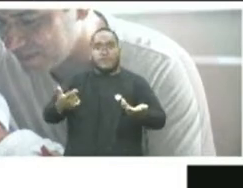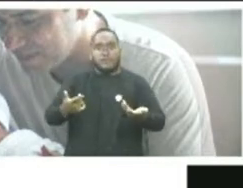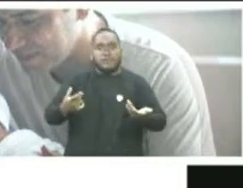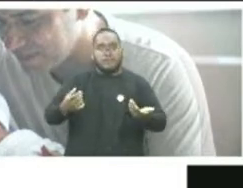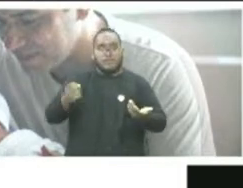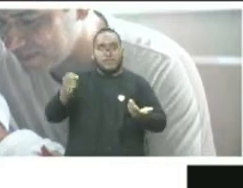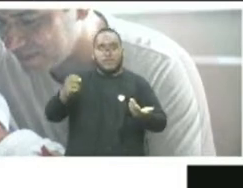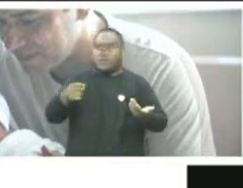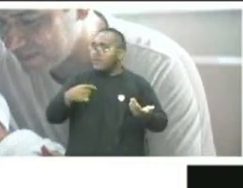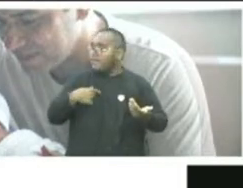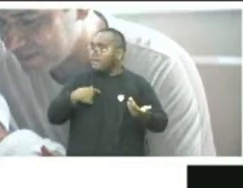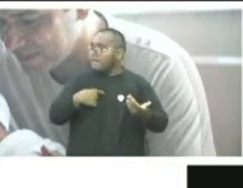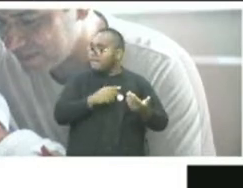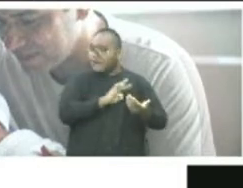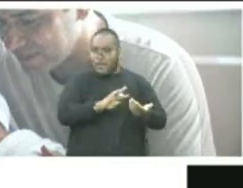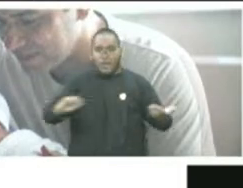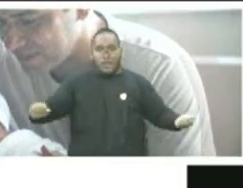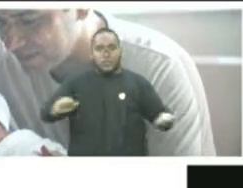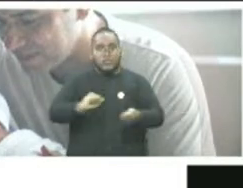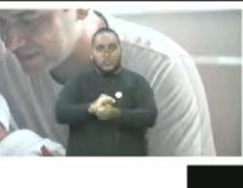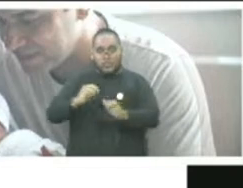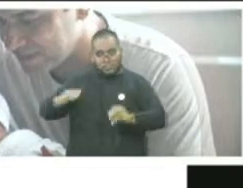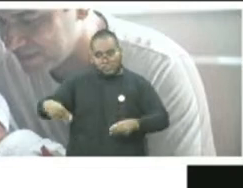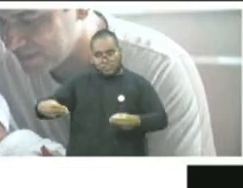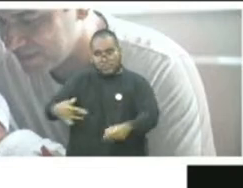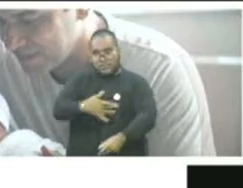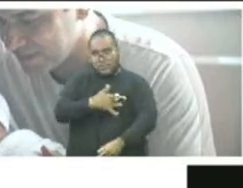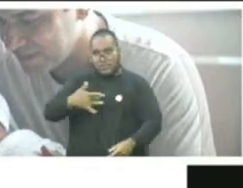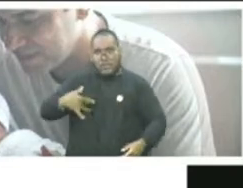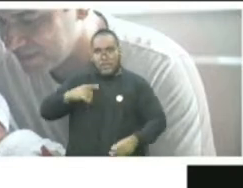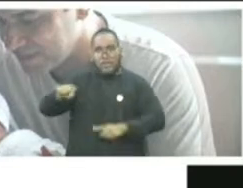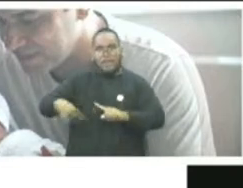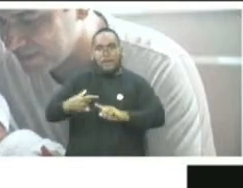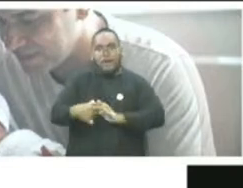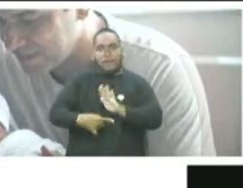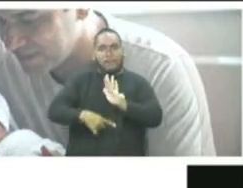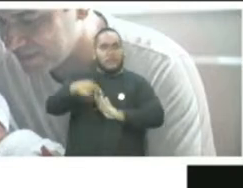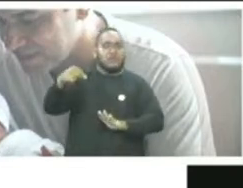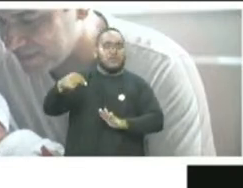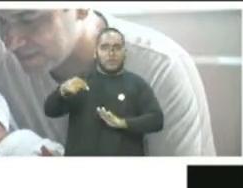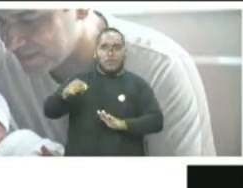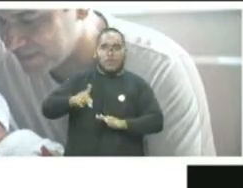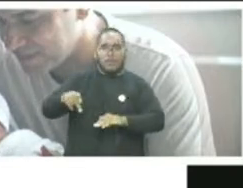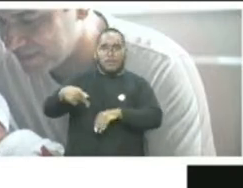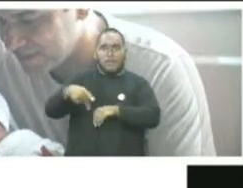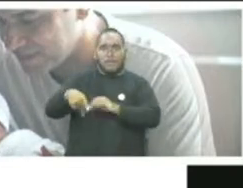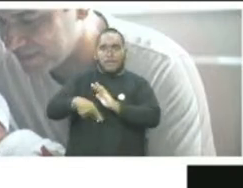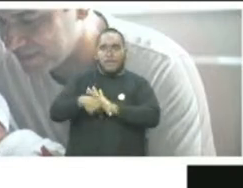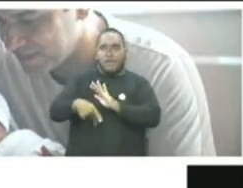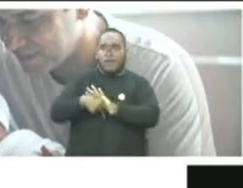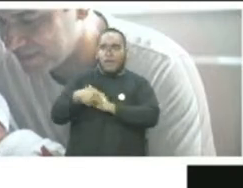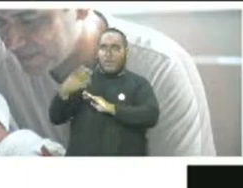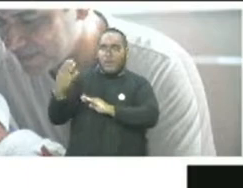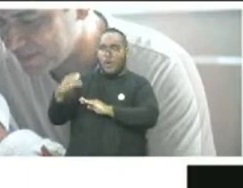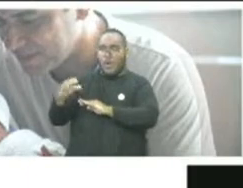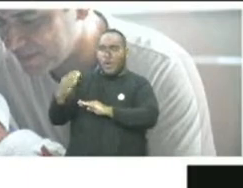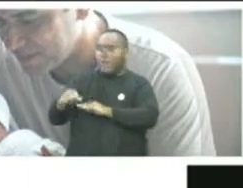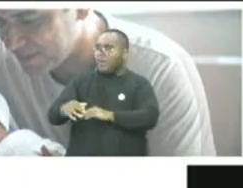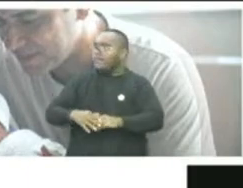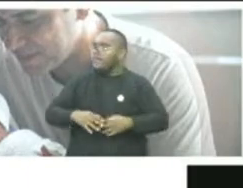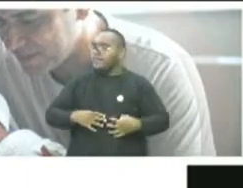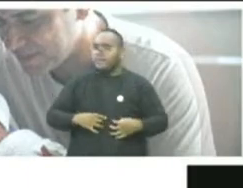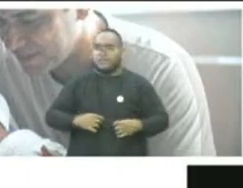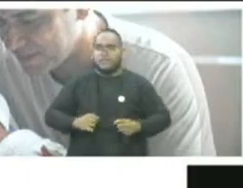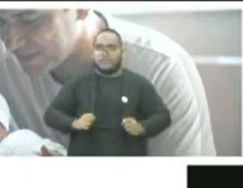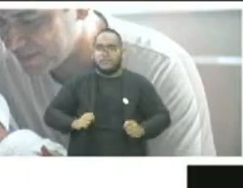Ministério da Saúde, junto com a Fundação Canguru da Colômbia e com o INC, o International Canguru Network